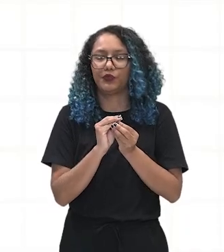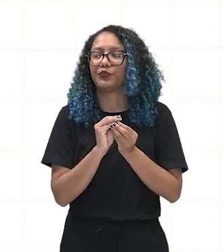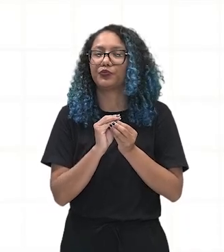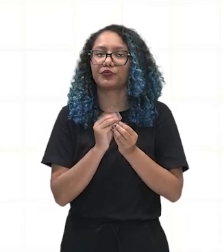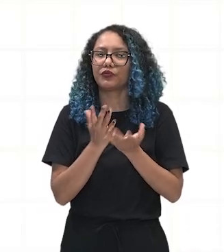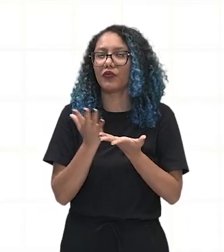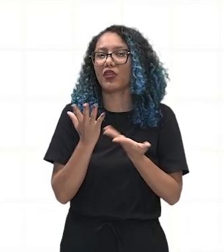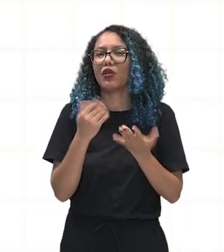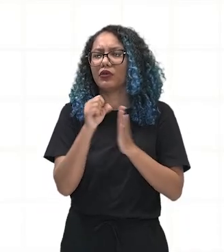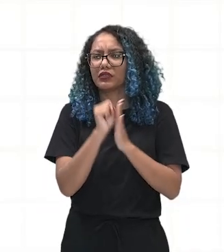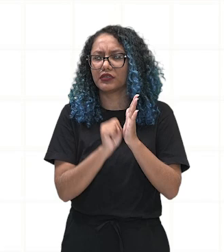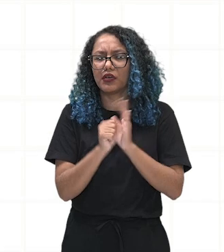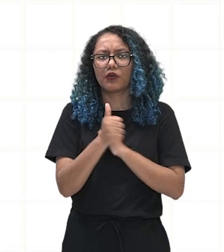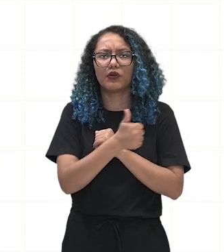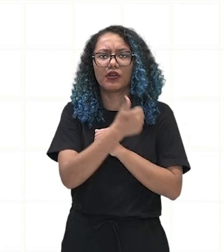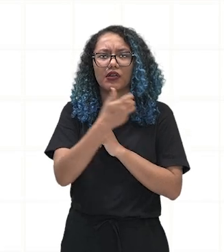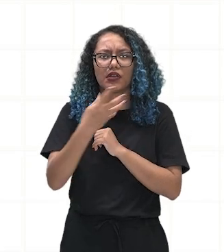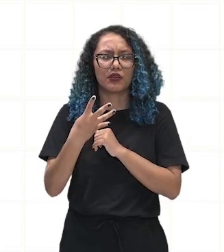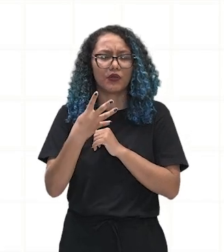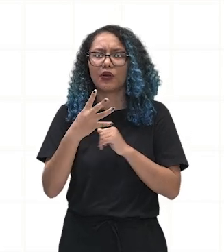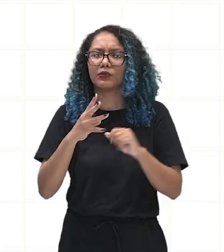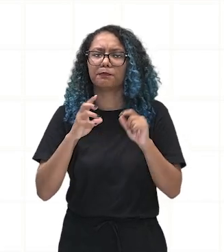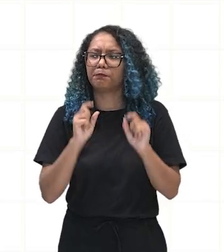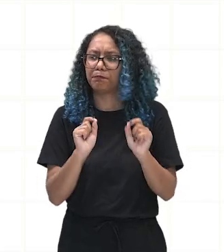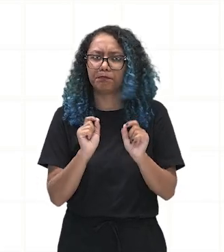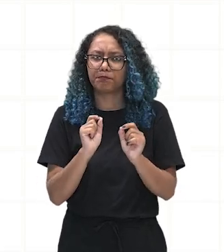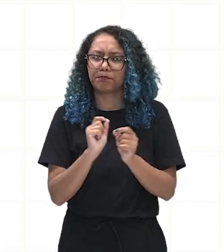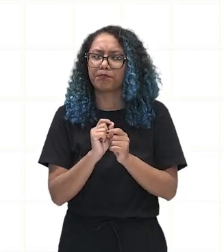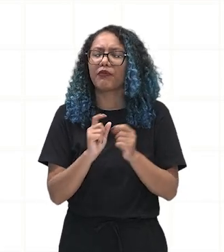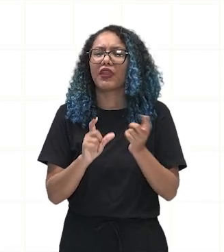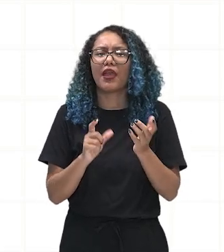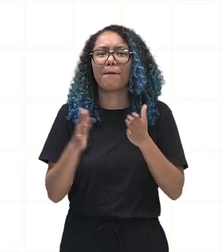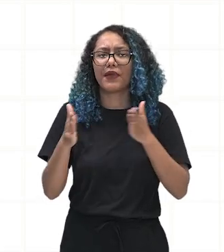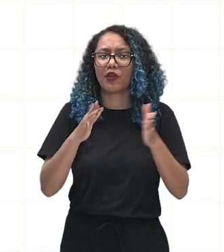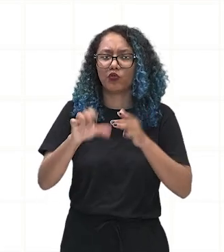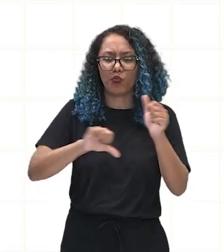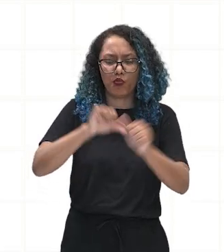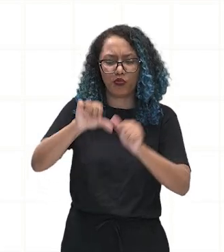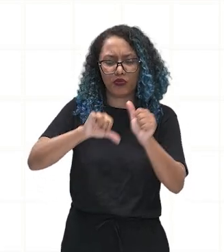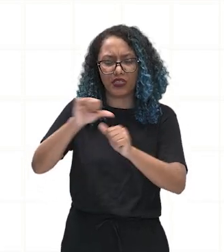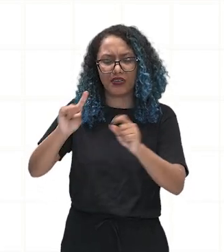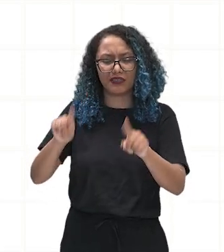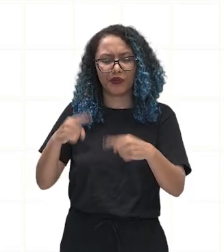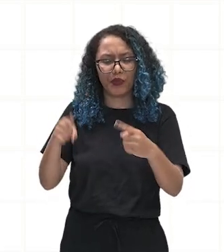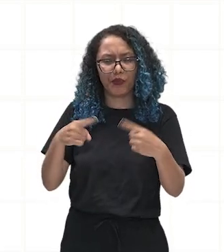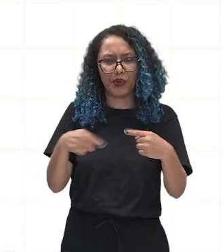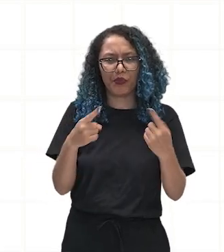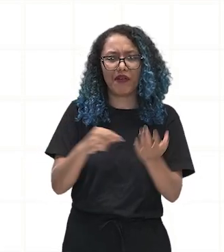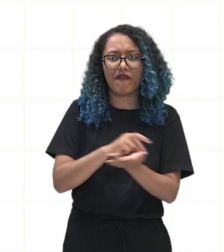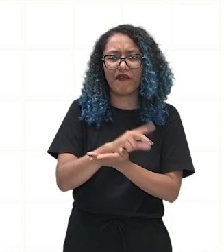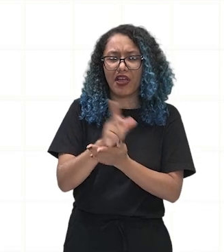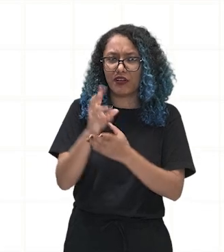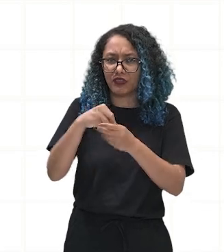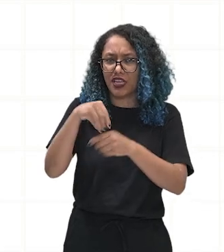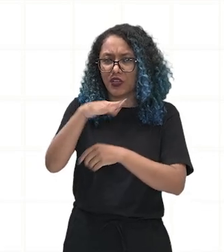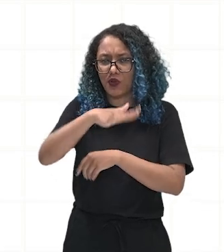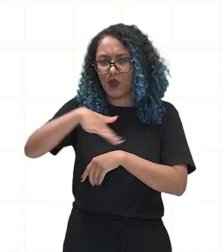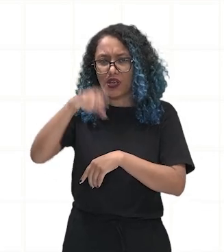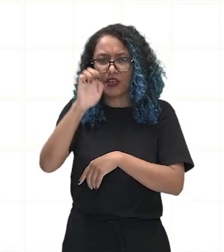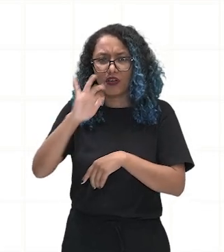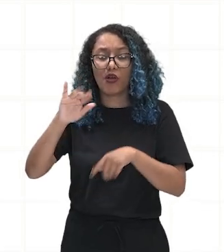Resumindo, o século XIV foi um tempo de muitas mudanças e desafios na Europa, mas também de